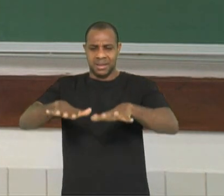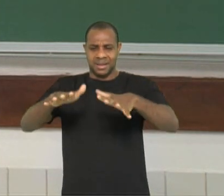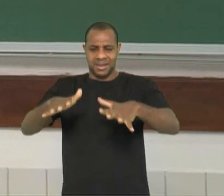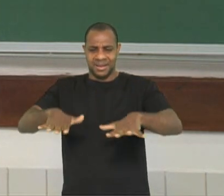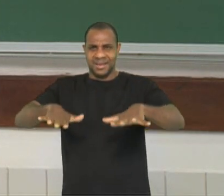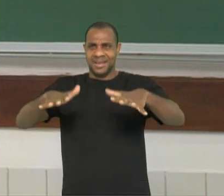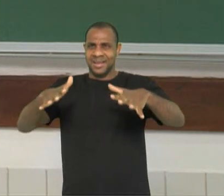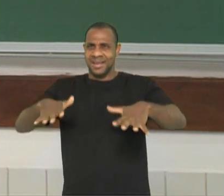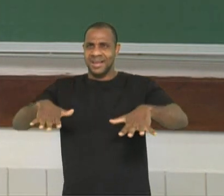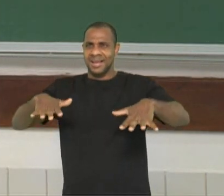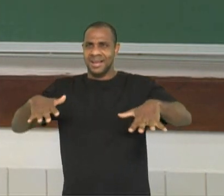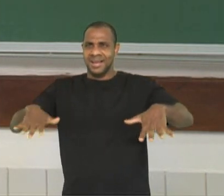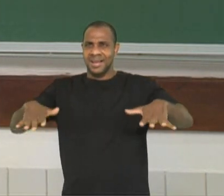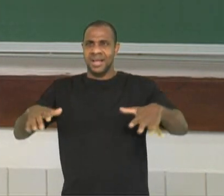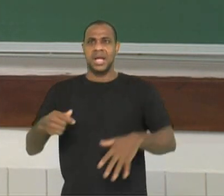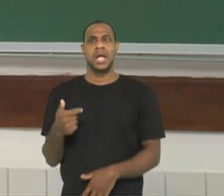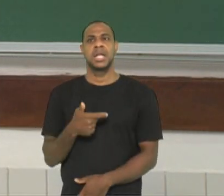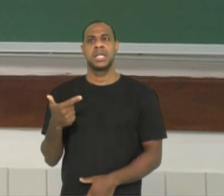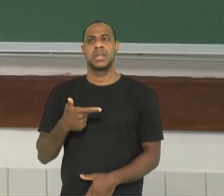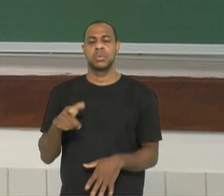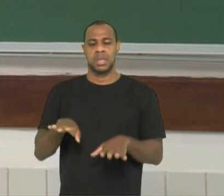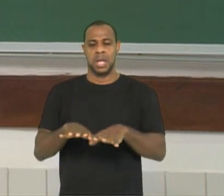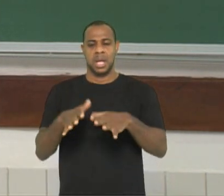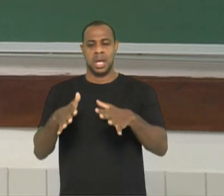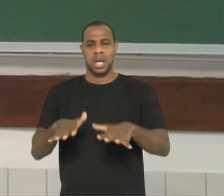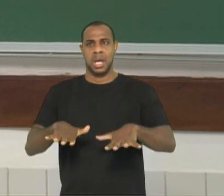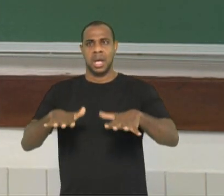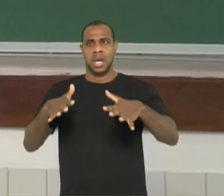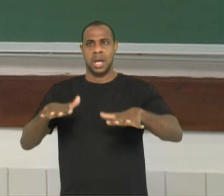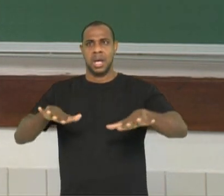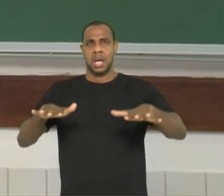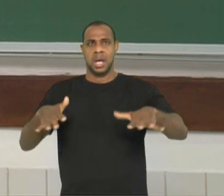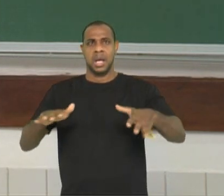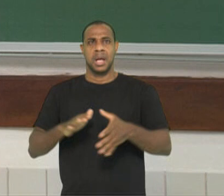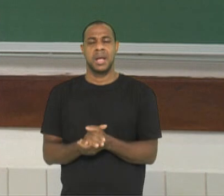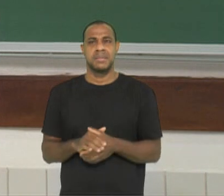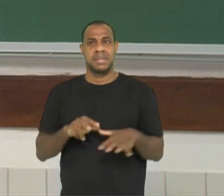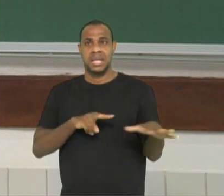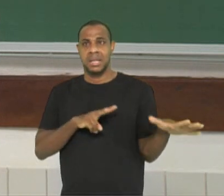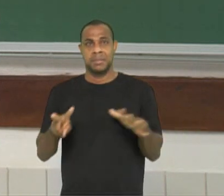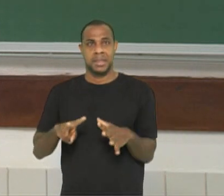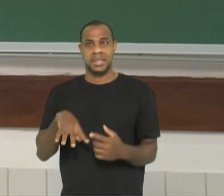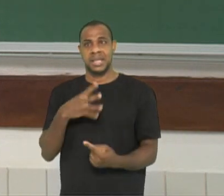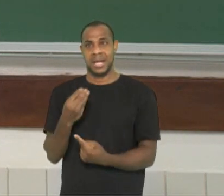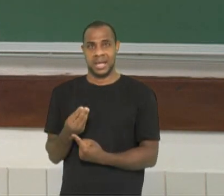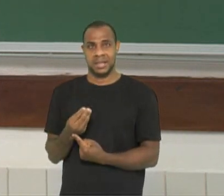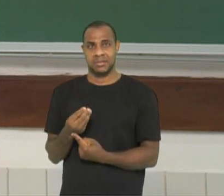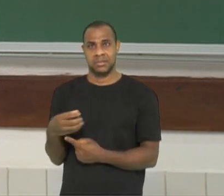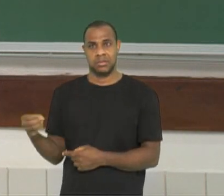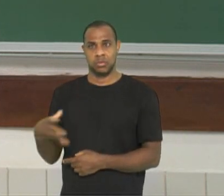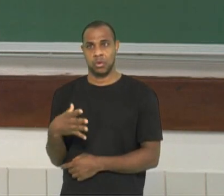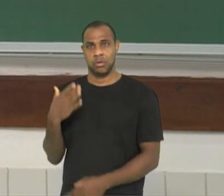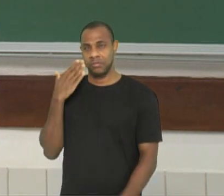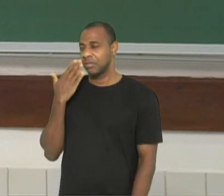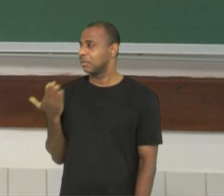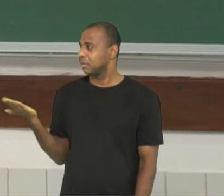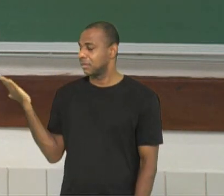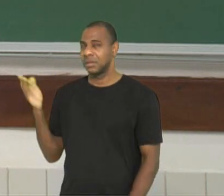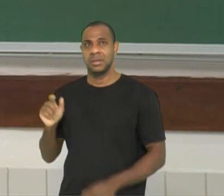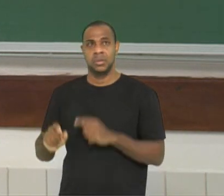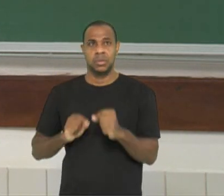uma segunda onda daquilo lá. Lá na Semana de Arte Moderna, o que acontece? Existia a influência